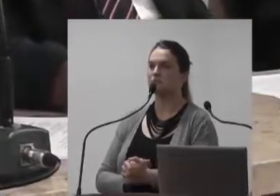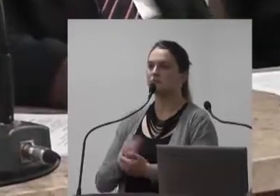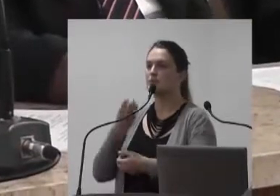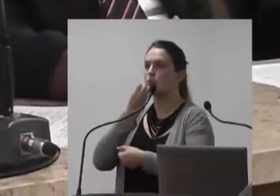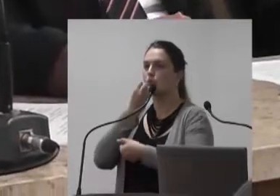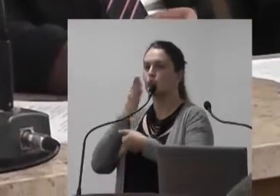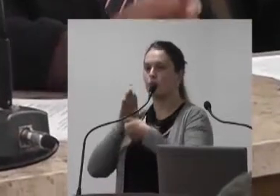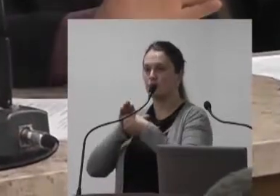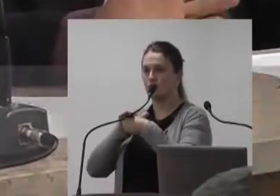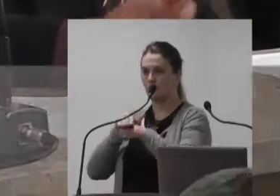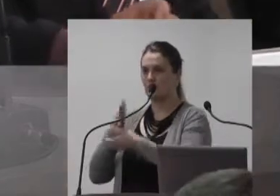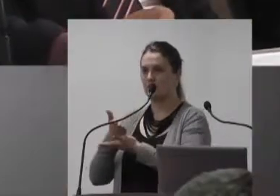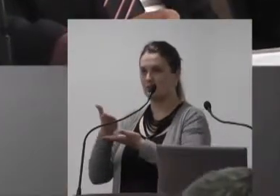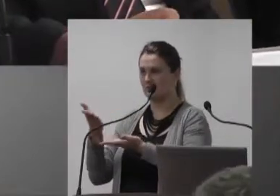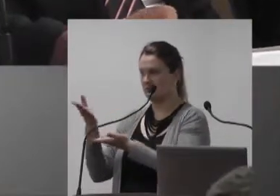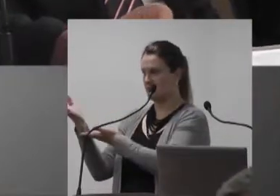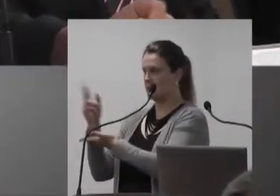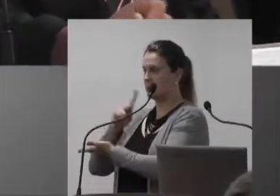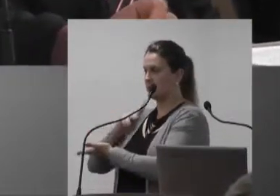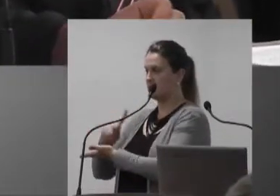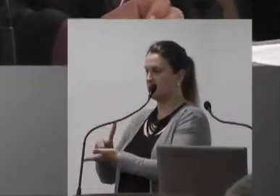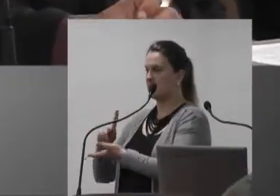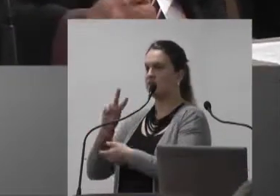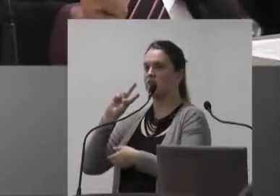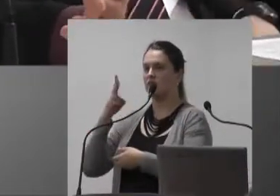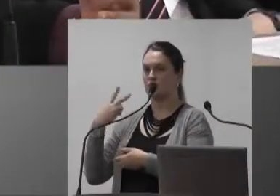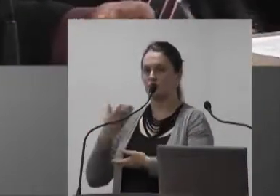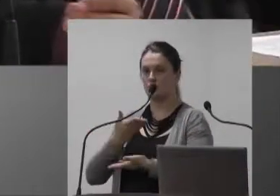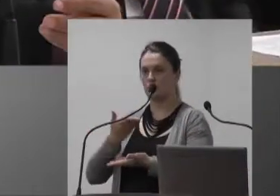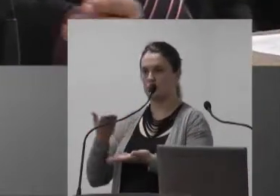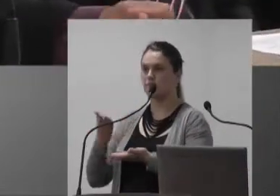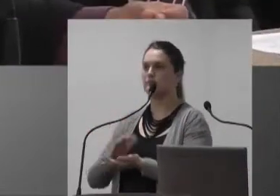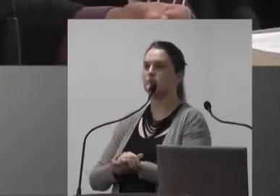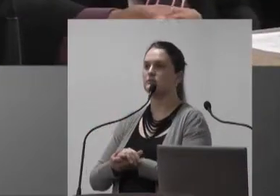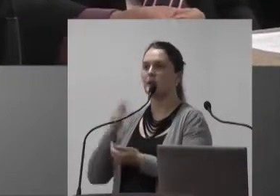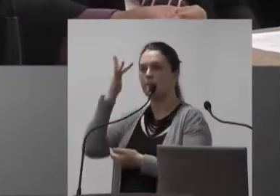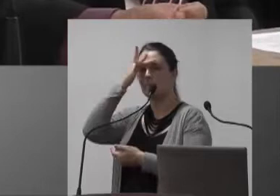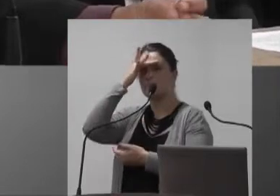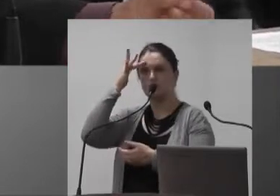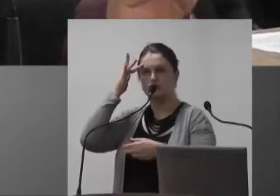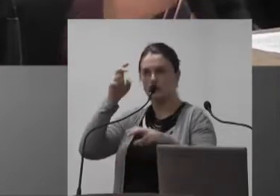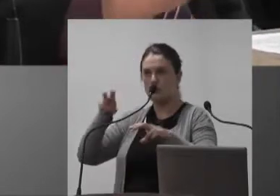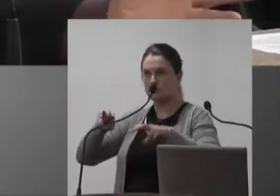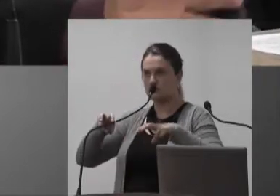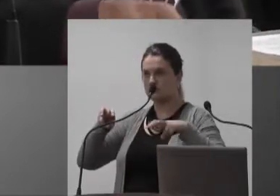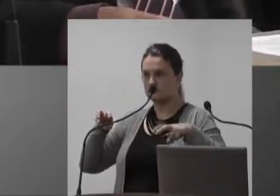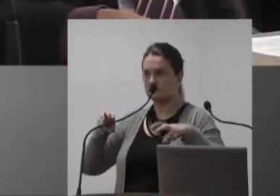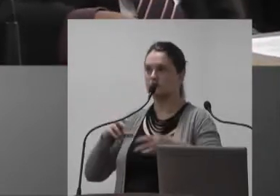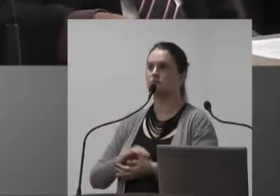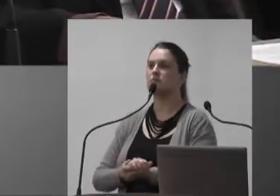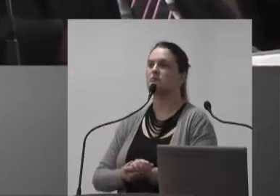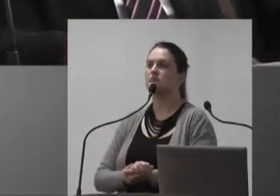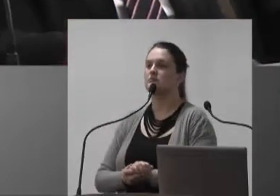Boa noite a todos, senhor presidente, vereadores, público presente.